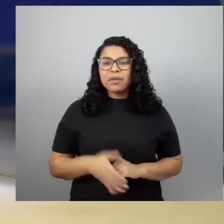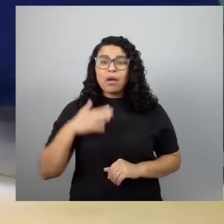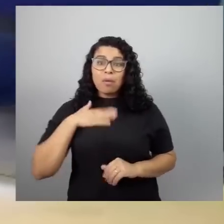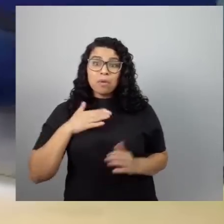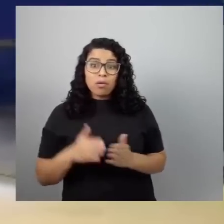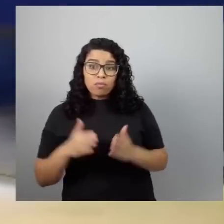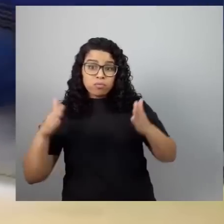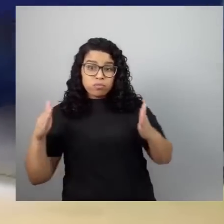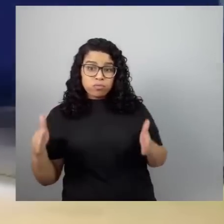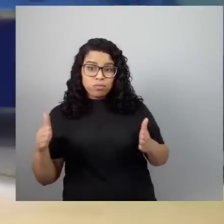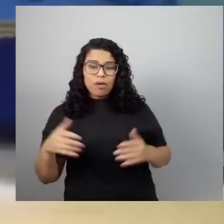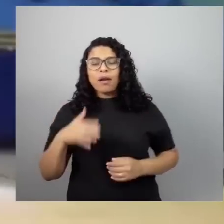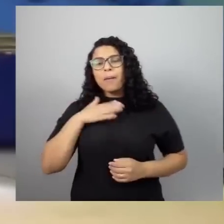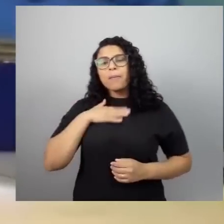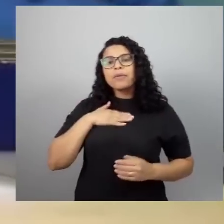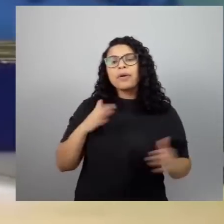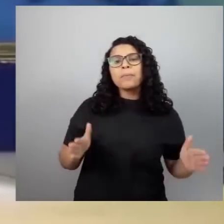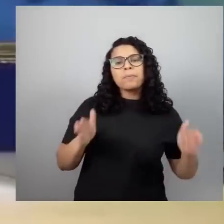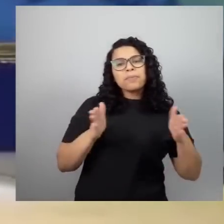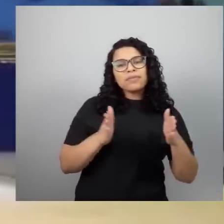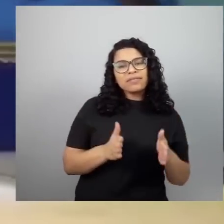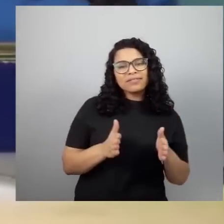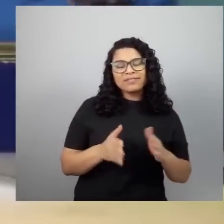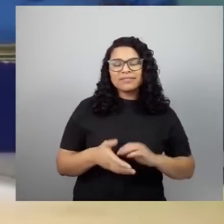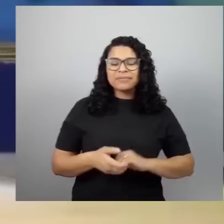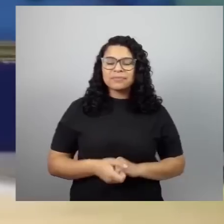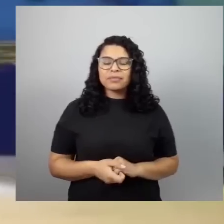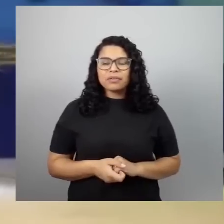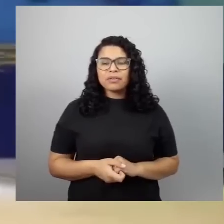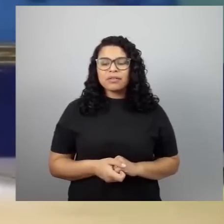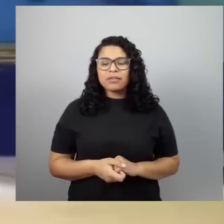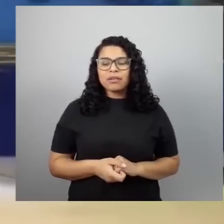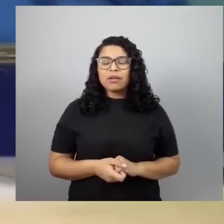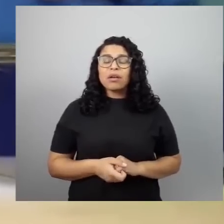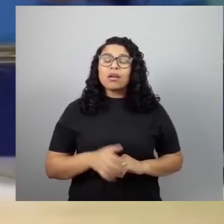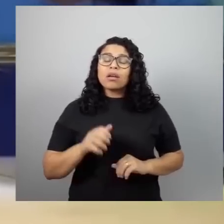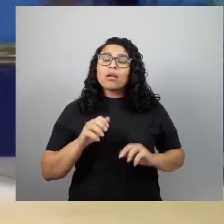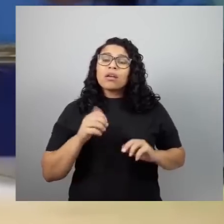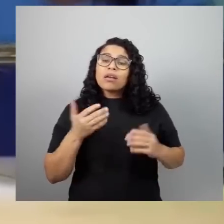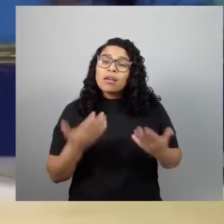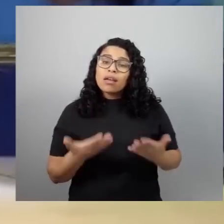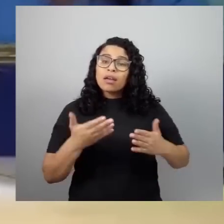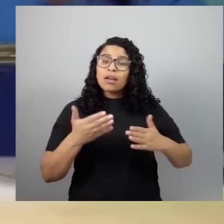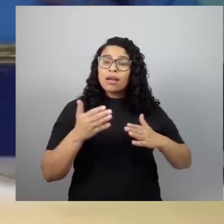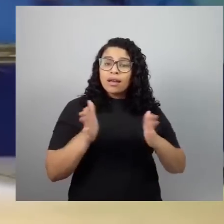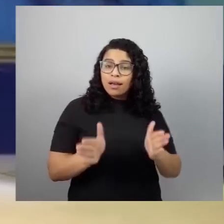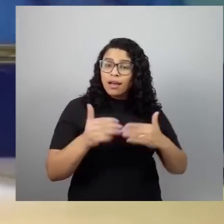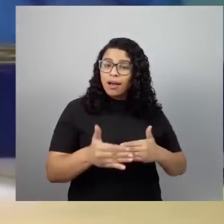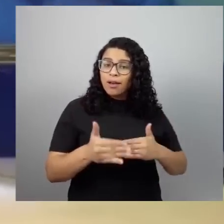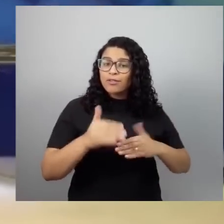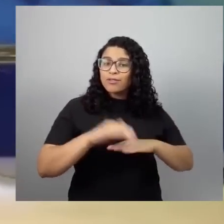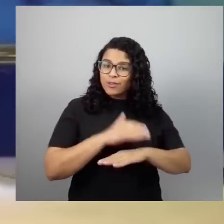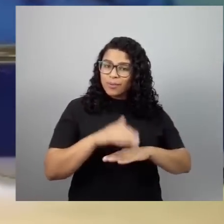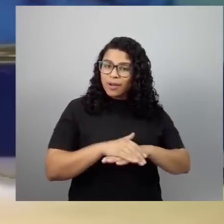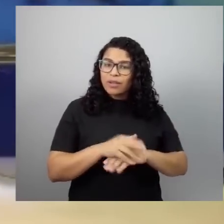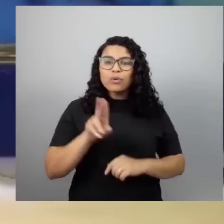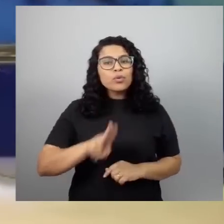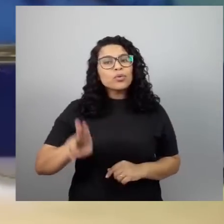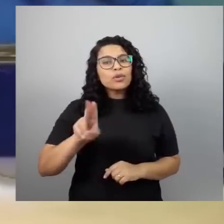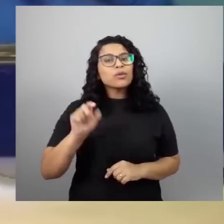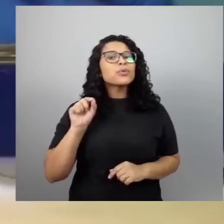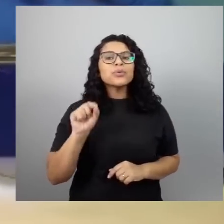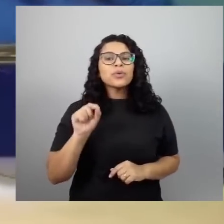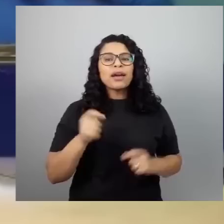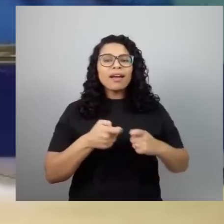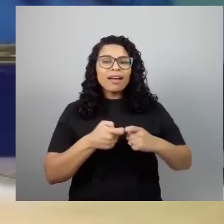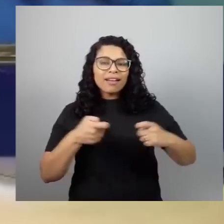grande e a minha é a pequena. E fora essas caixas de sapato, nós também vamos utilizar isso aqui,